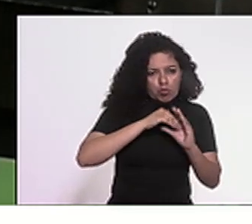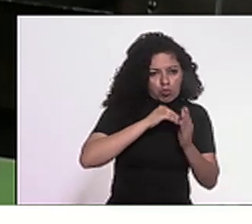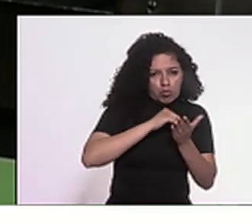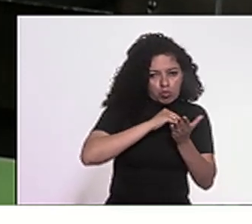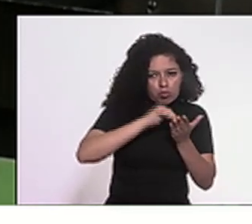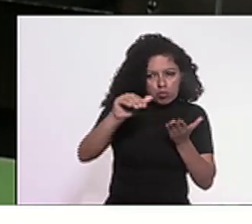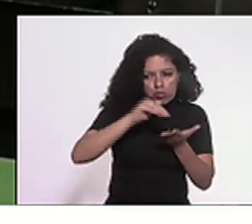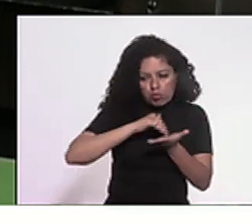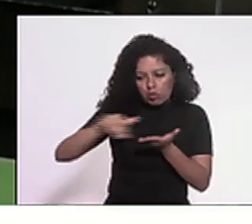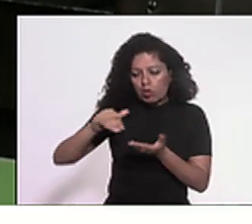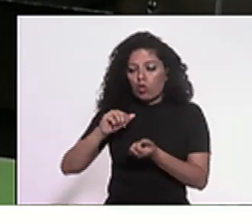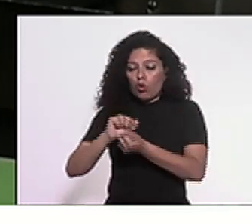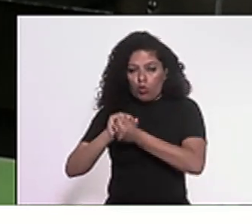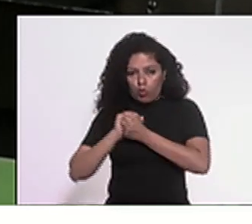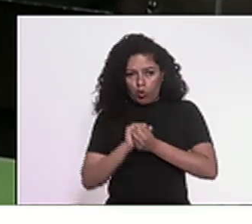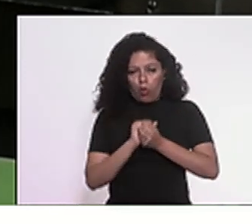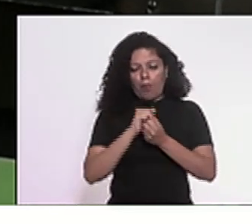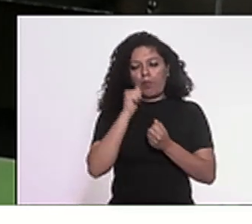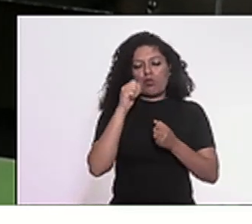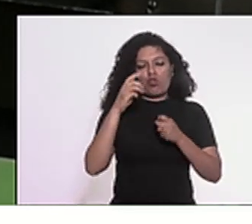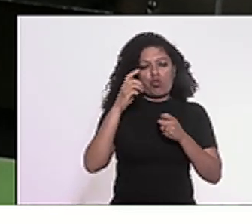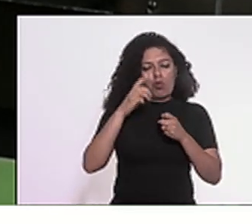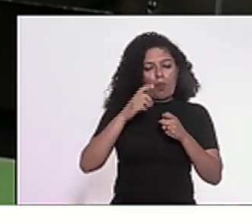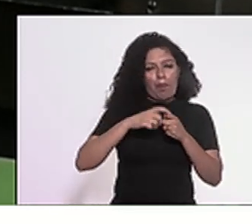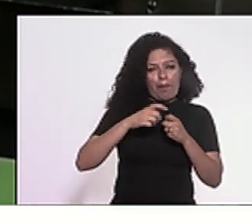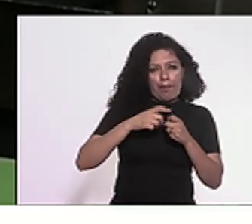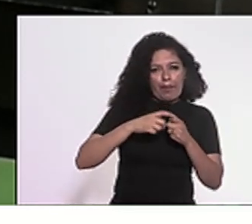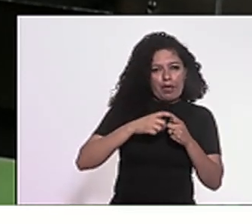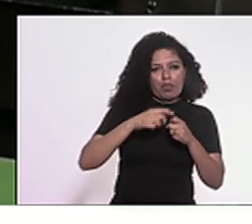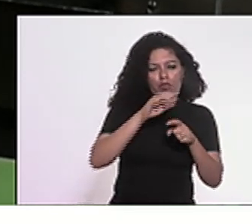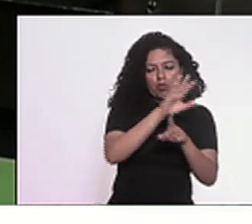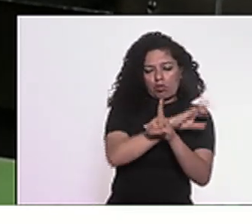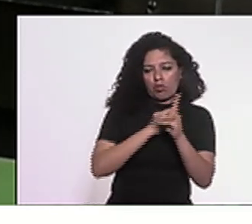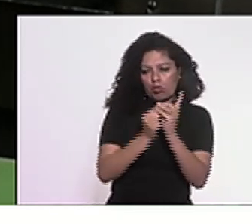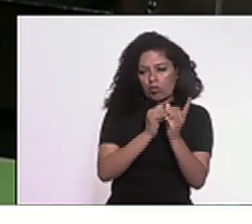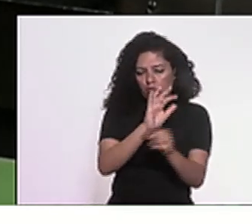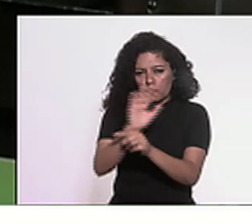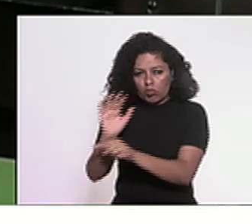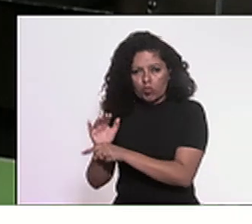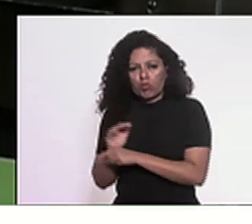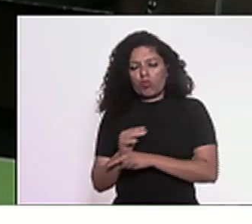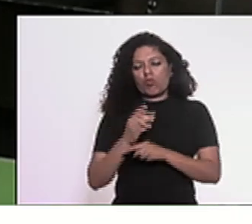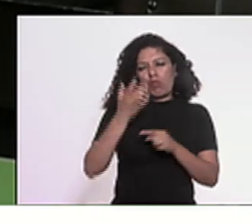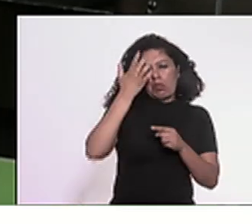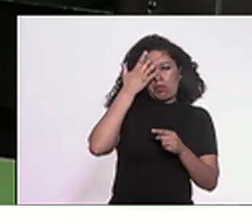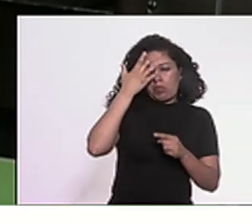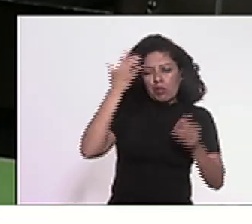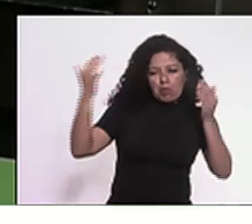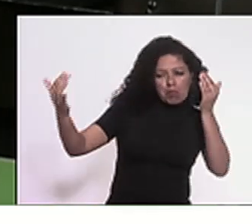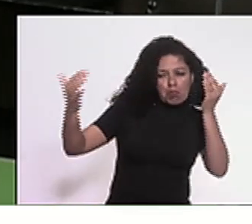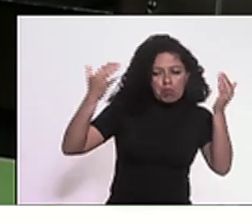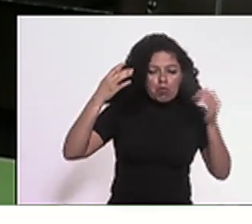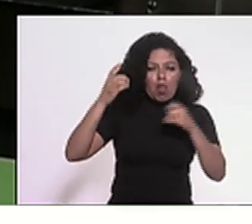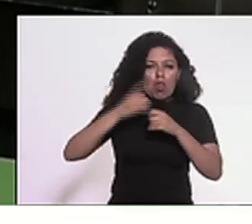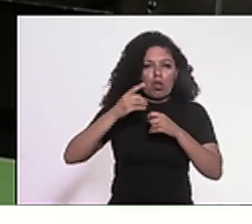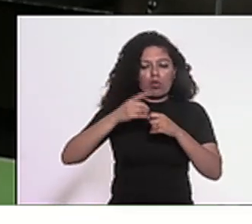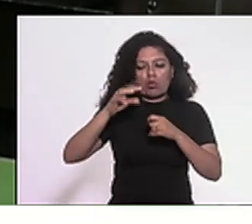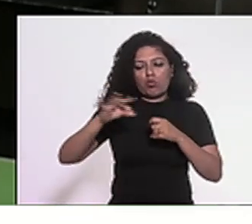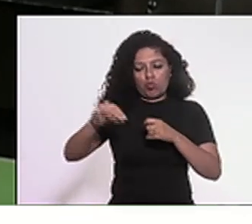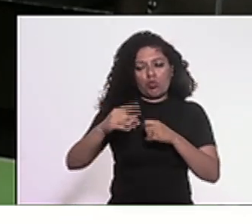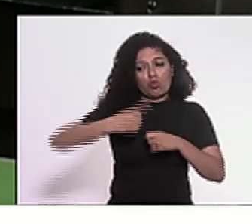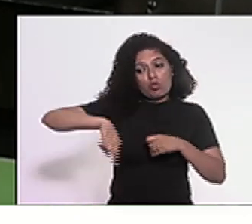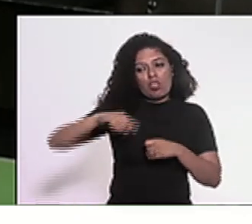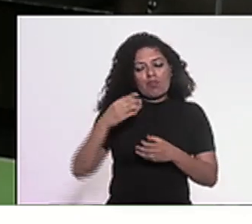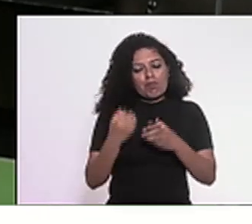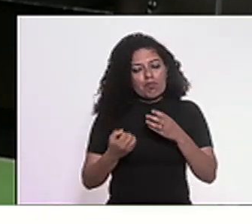uma equipe com assistentes sociais, nós temos psicólogos, e já temos essa expertise nesse atendimento, tanto da comunidade LGBT,